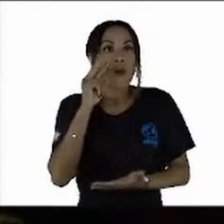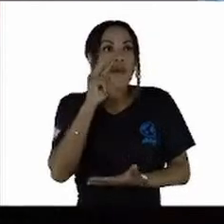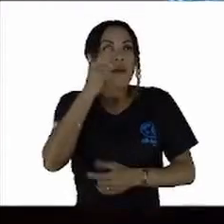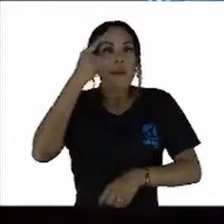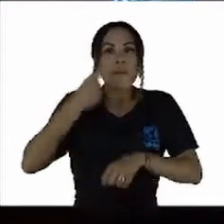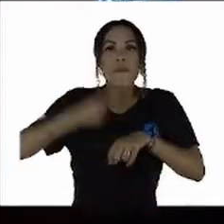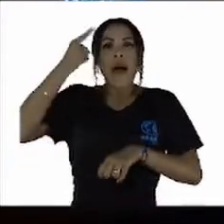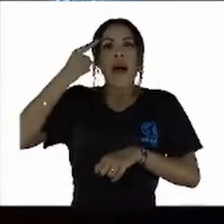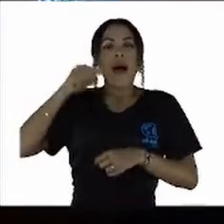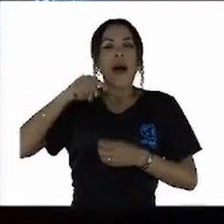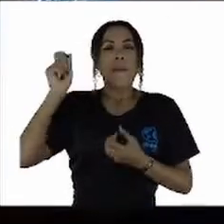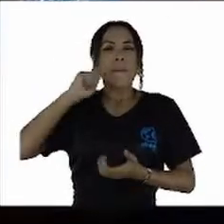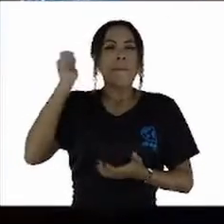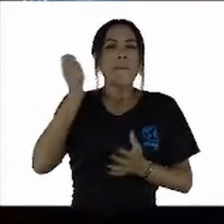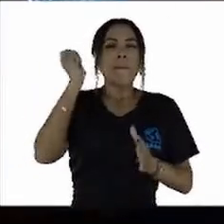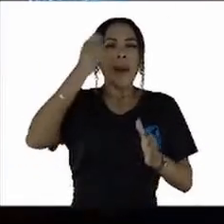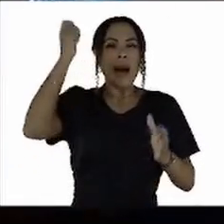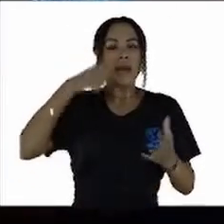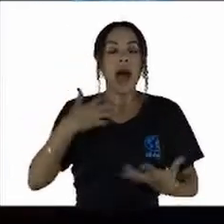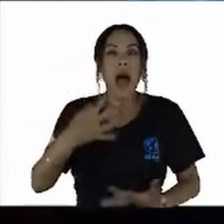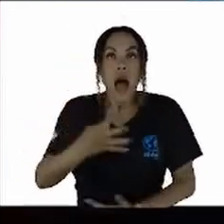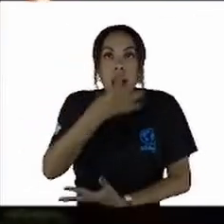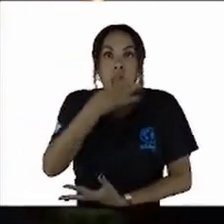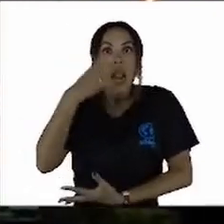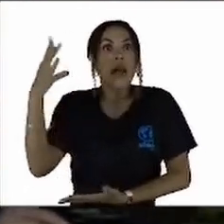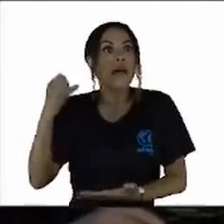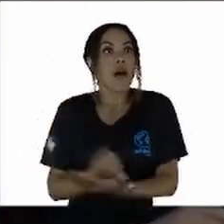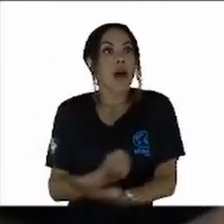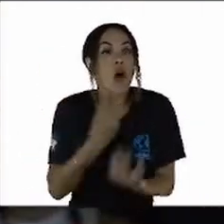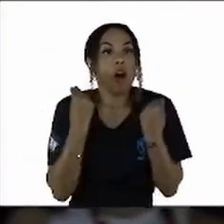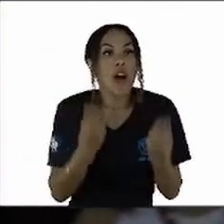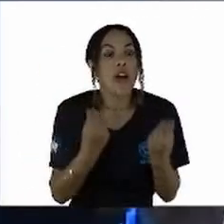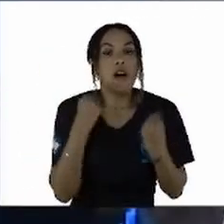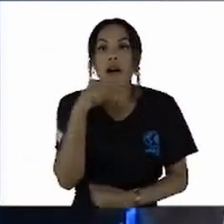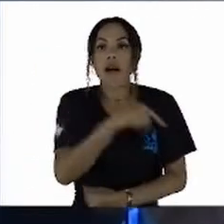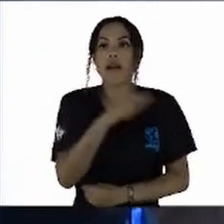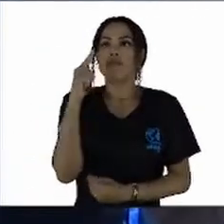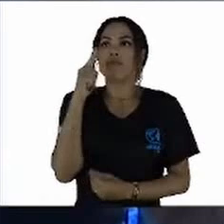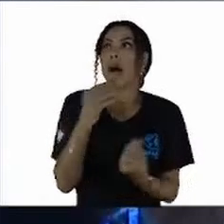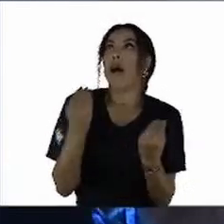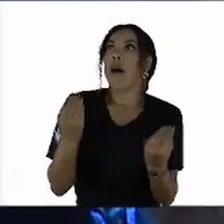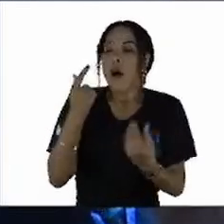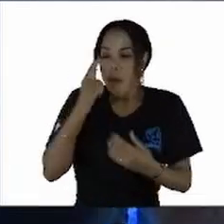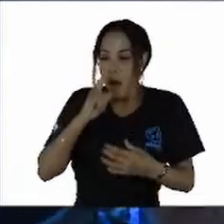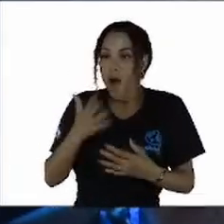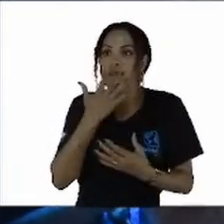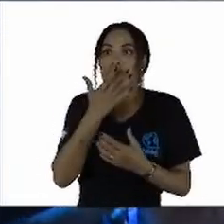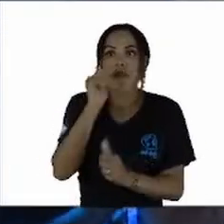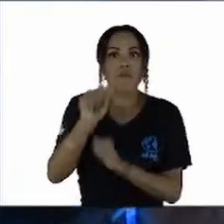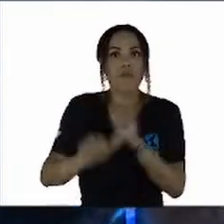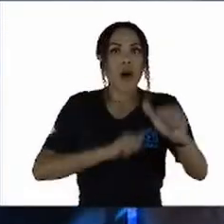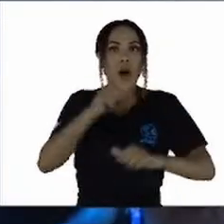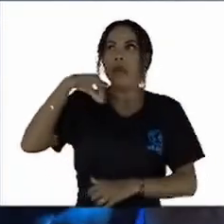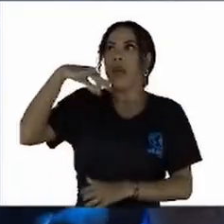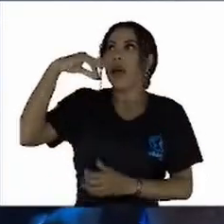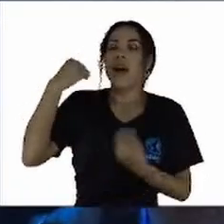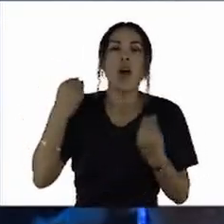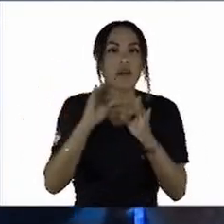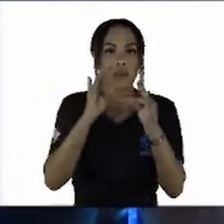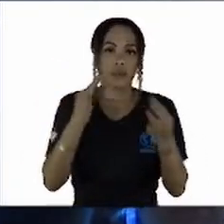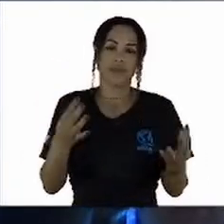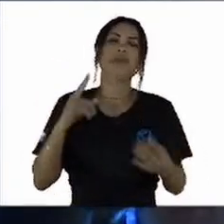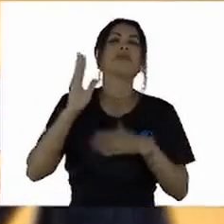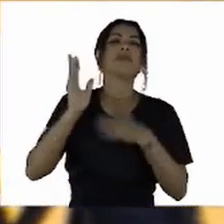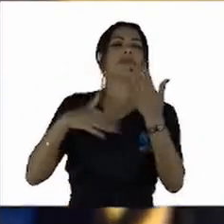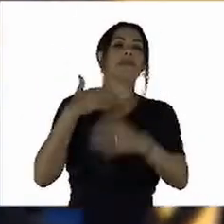vida um número de mágica. Eu fiquei impressionado, eu falei, caceta, como é que o cara faz um negócio desse? Como é que pode pegar um lenço e mudar de cor simples assim? Claro,